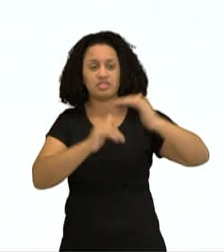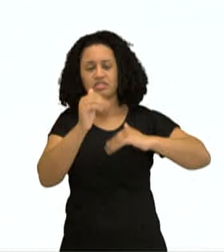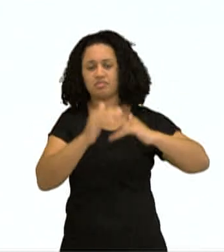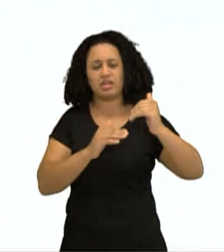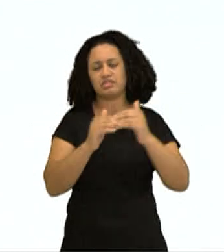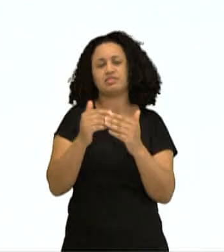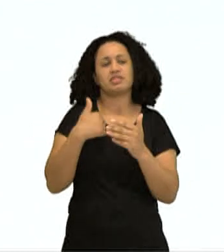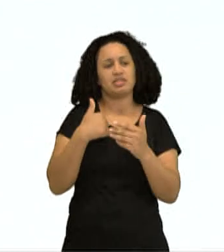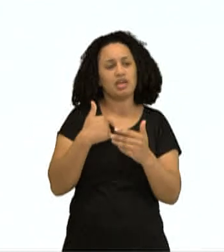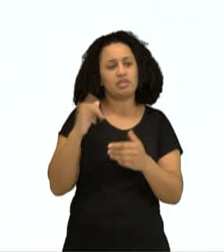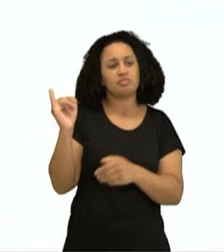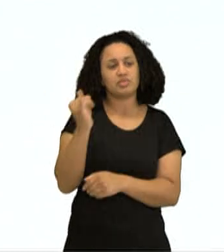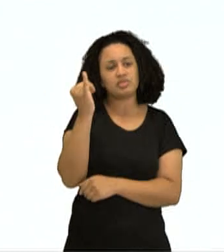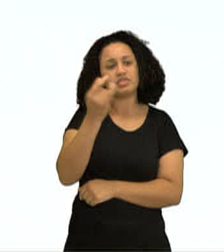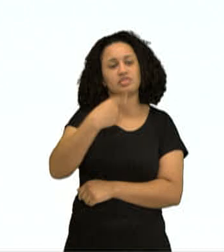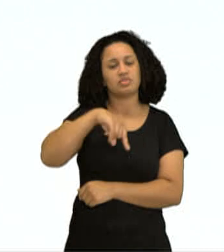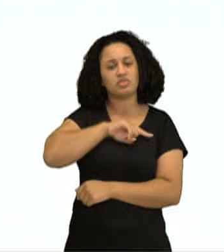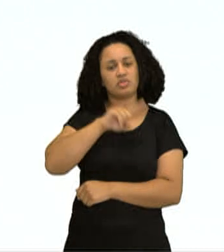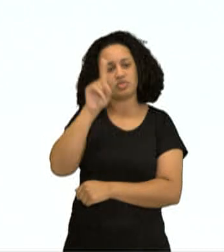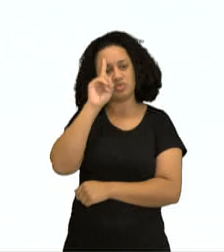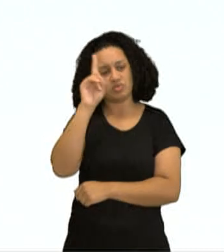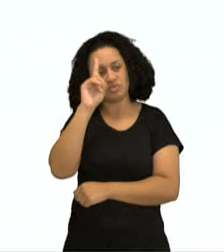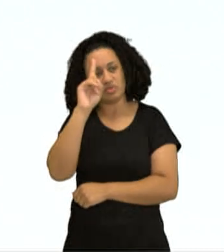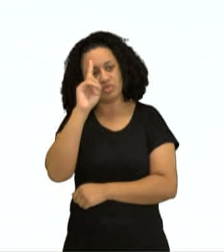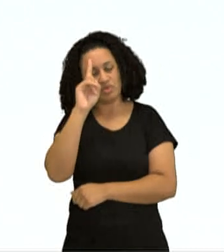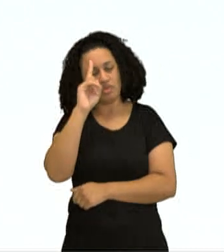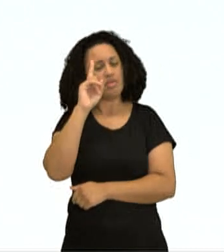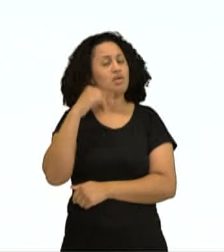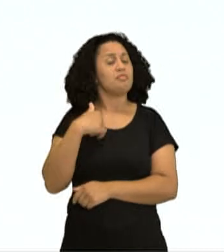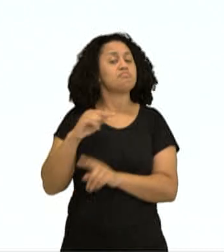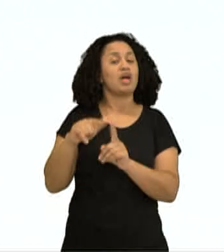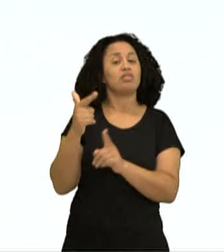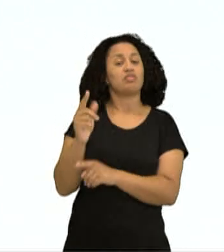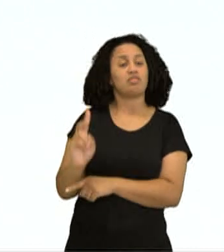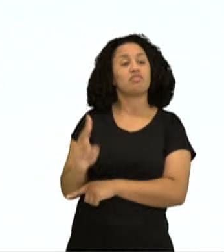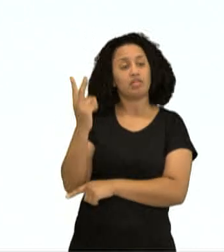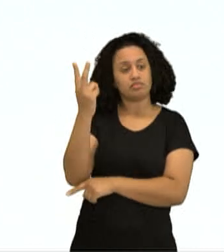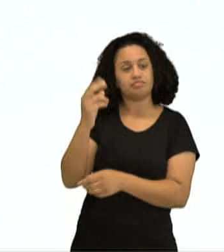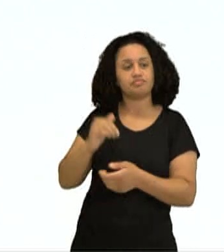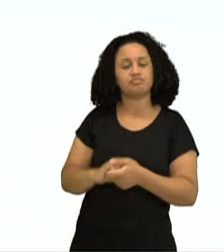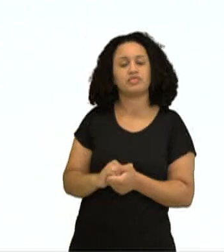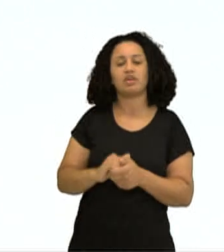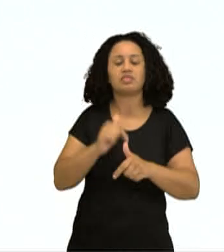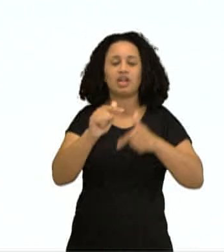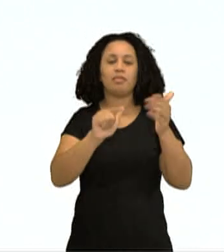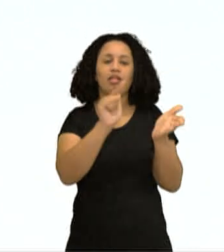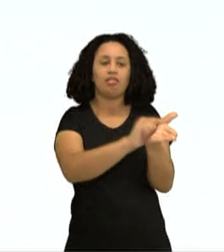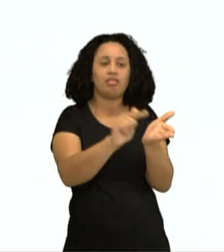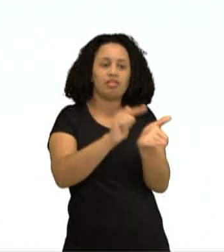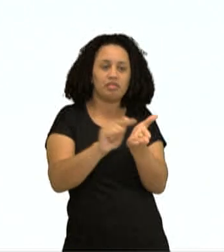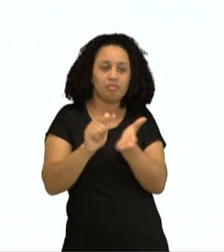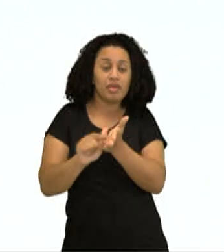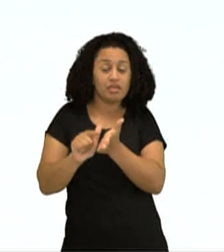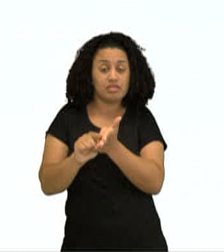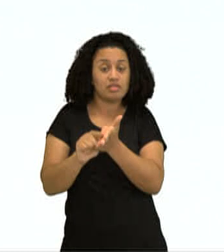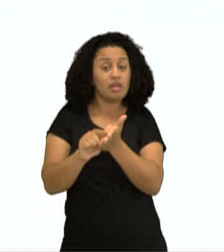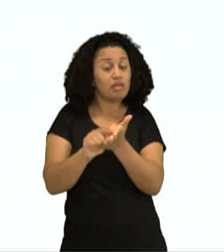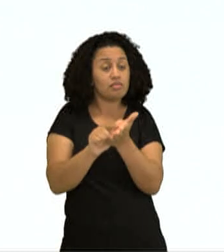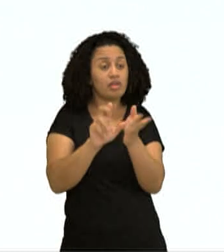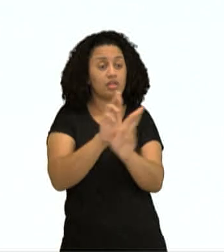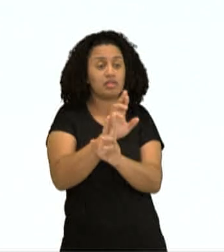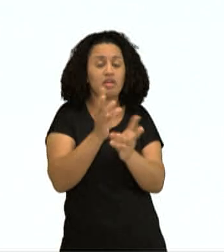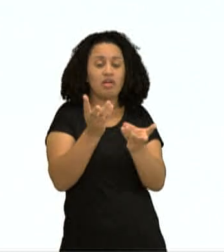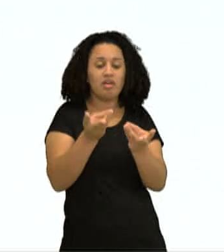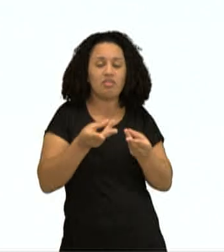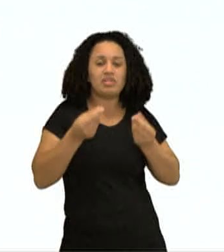tão essenciais no nosso dia a dia e tão pouco valorizadas. Serviços como limpeza, por exemplo, têm relação direta com o bem-estar e